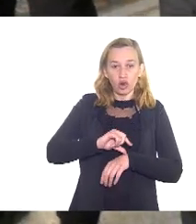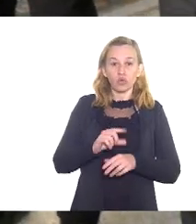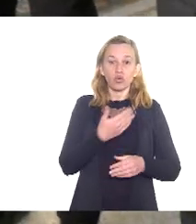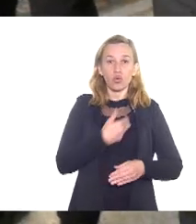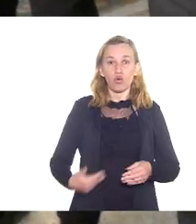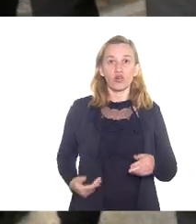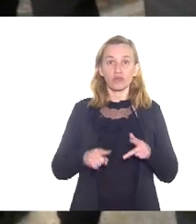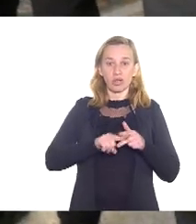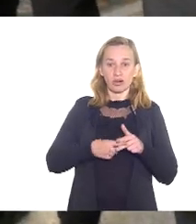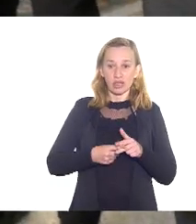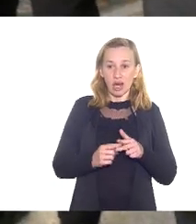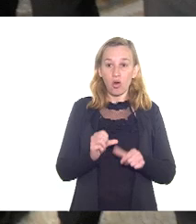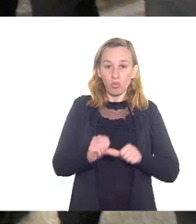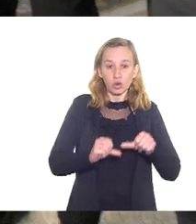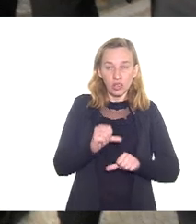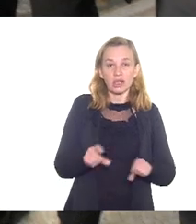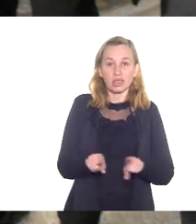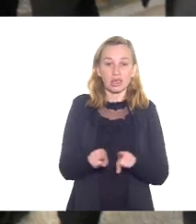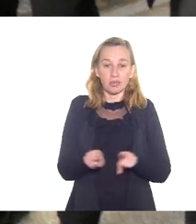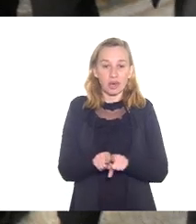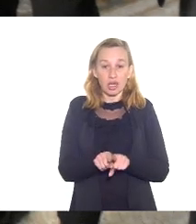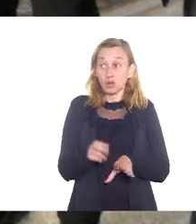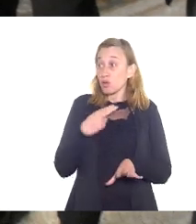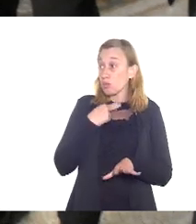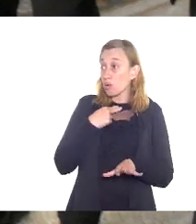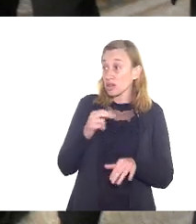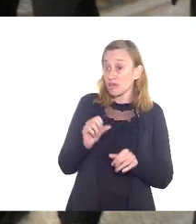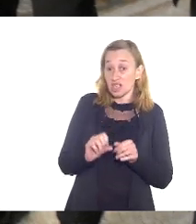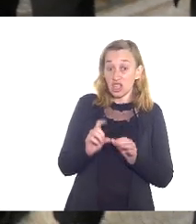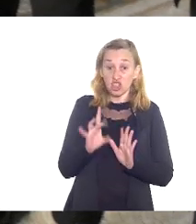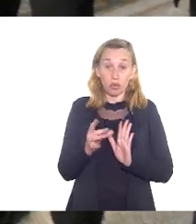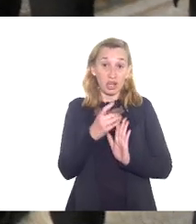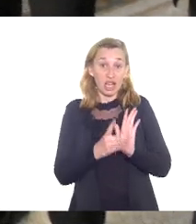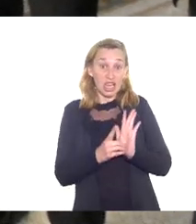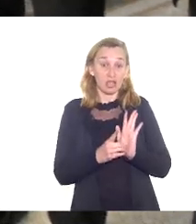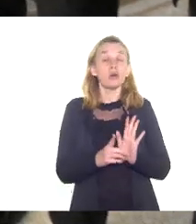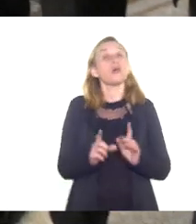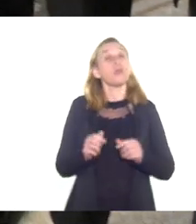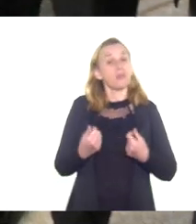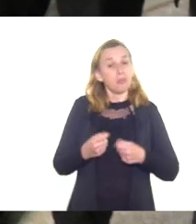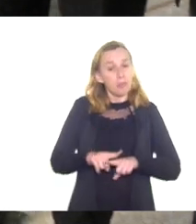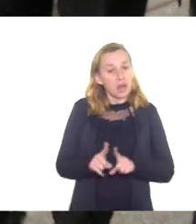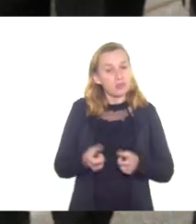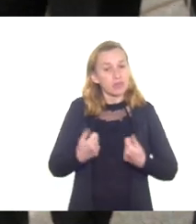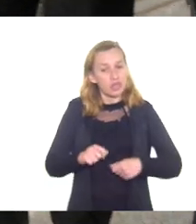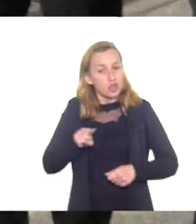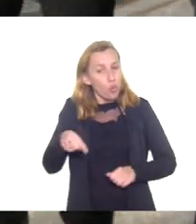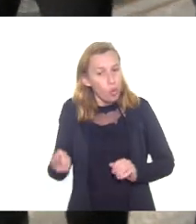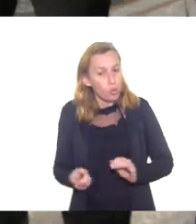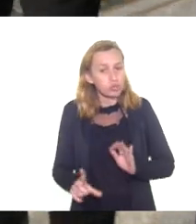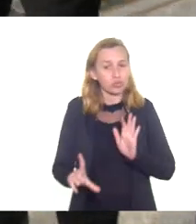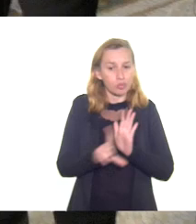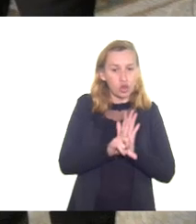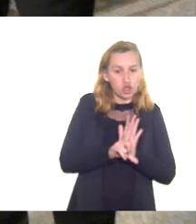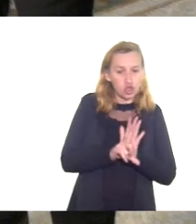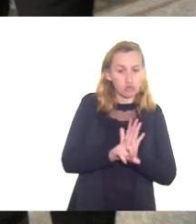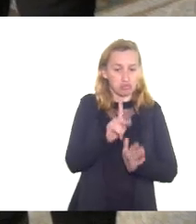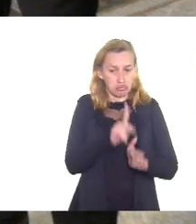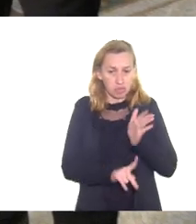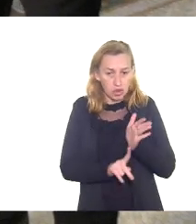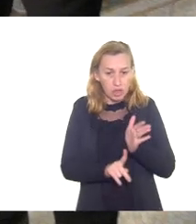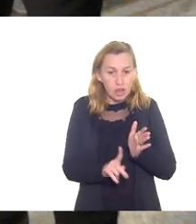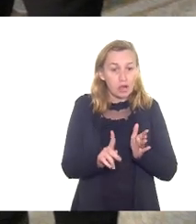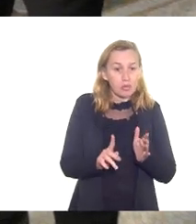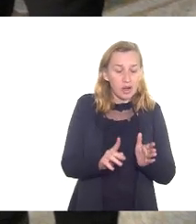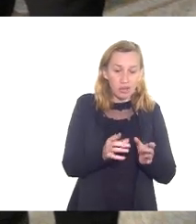regulamentar e uma mudança também dessa natureza não pode ser feita por decreto, teria que ser feita por um outro projeto de lei, né, que estabelecesse